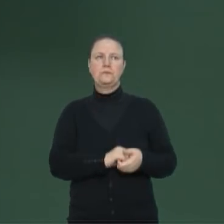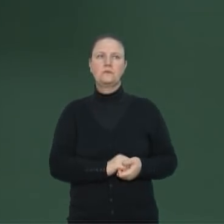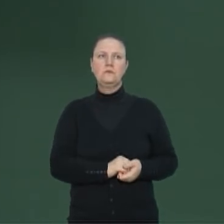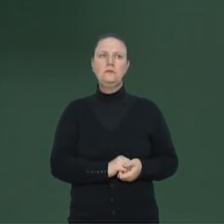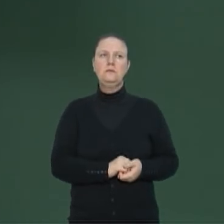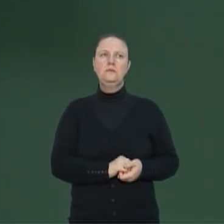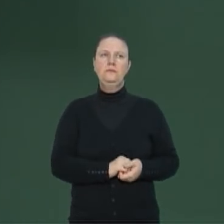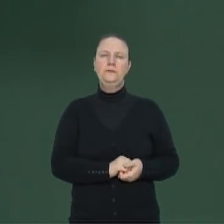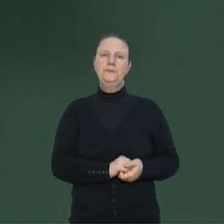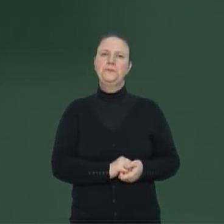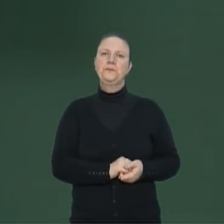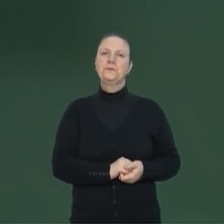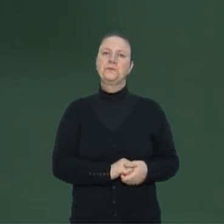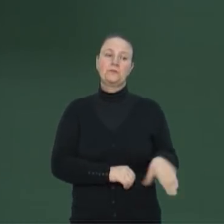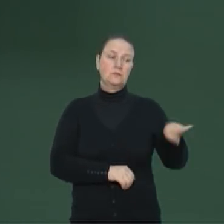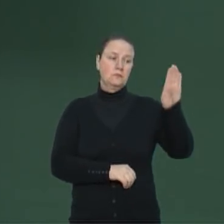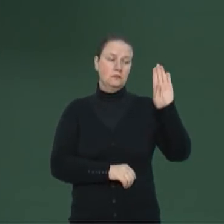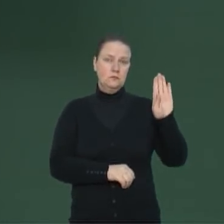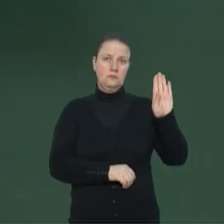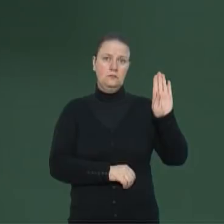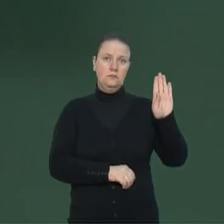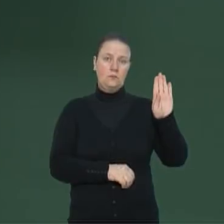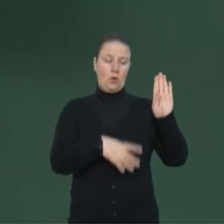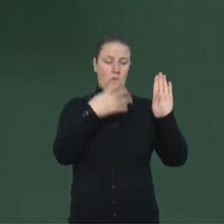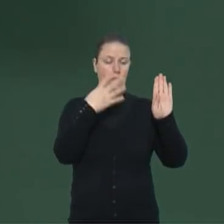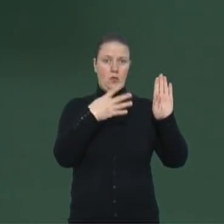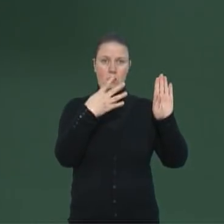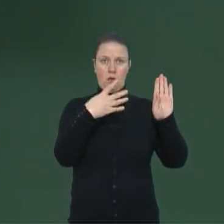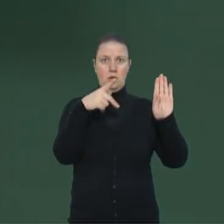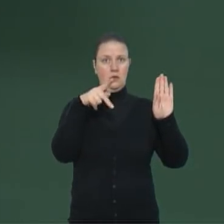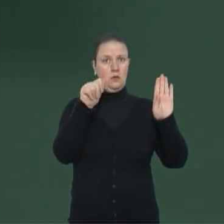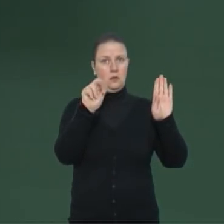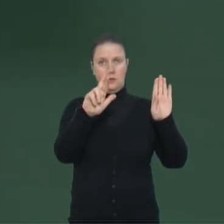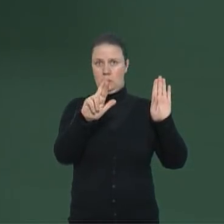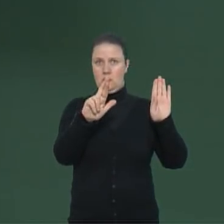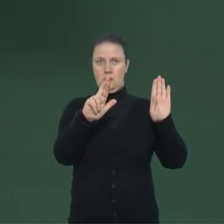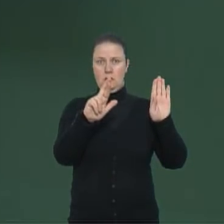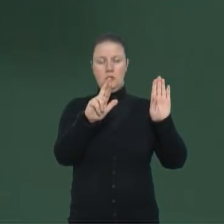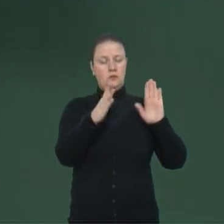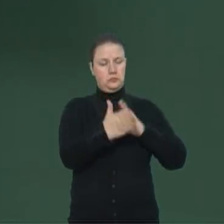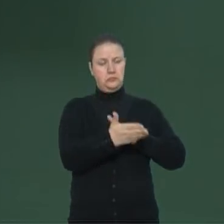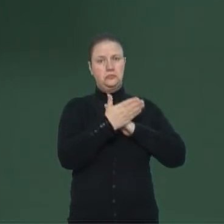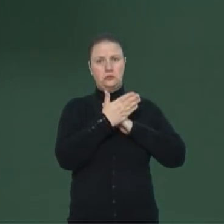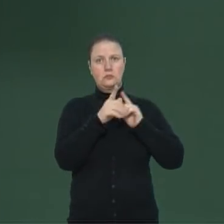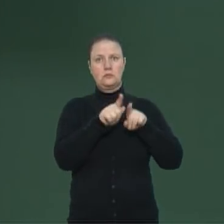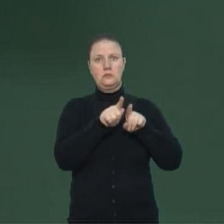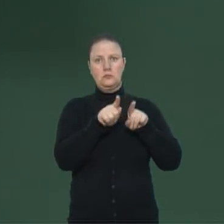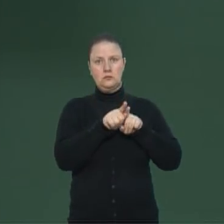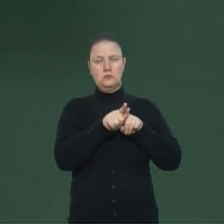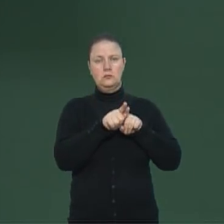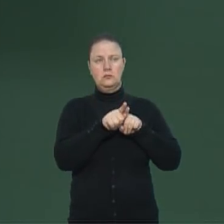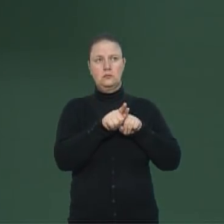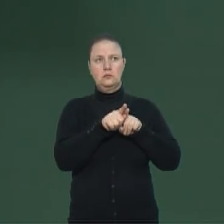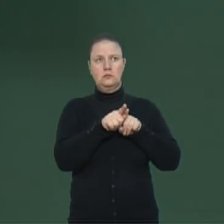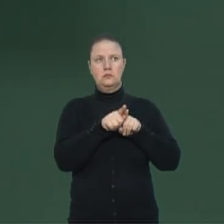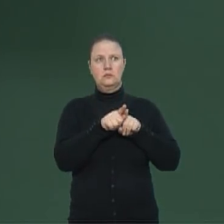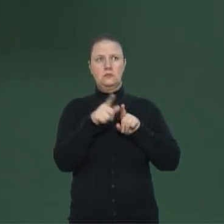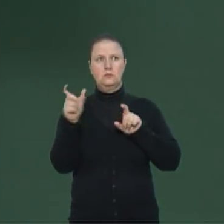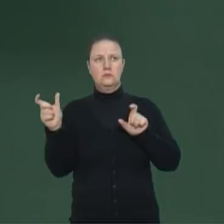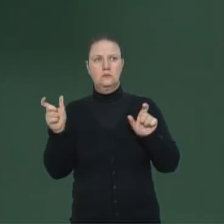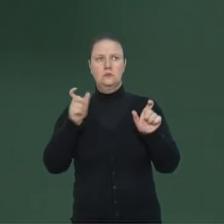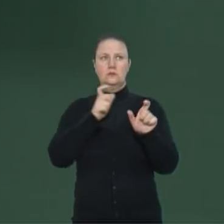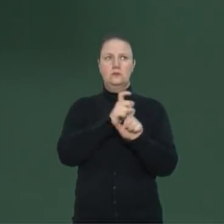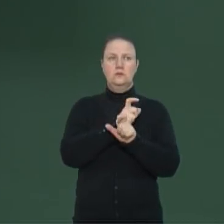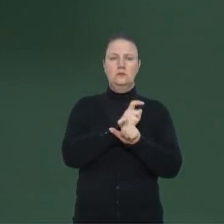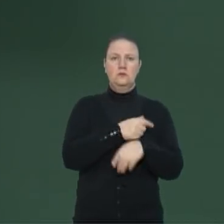Então o A é 1, o B, que é o 4, é par, né? Facilita bastante para a gente também, né? Então o que eu vou fazer? Eu vou pegar isso, manter aqui,